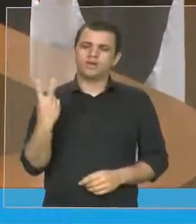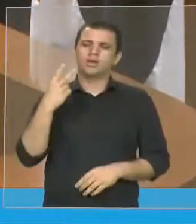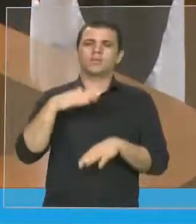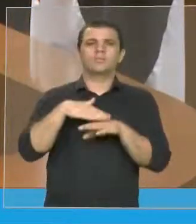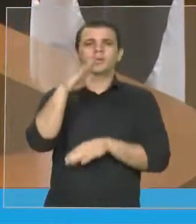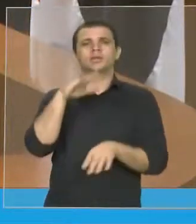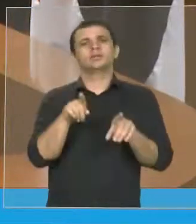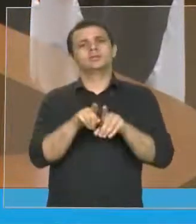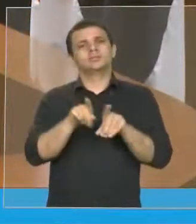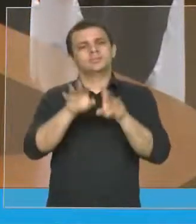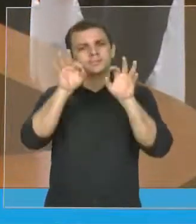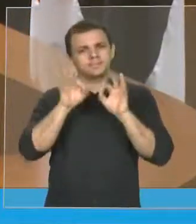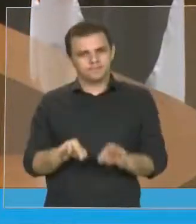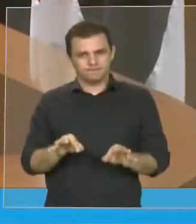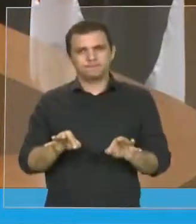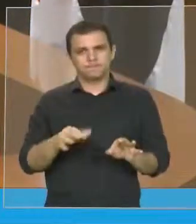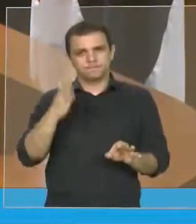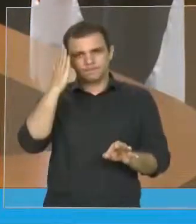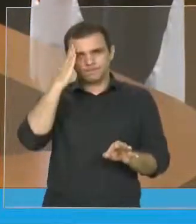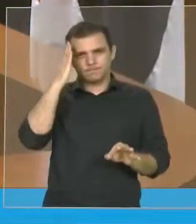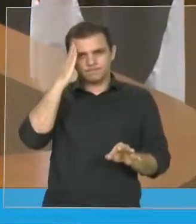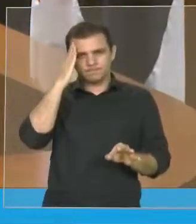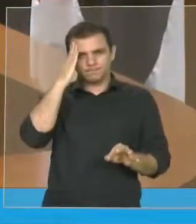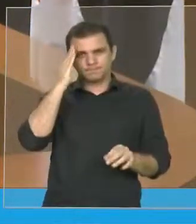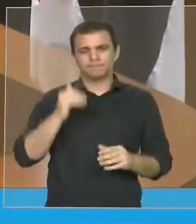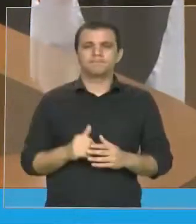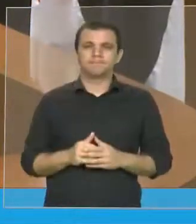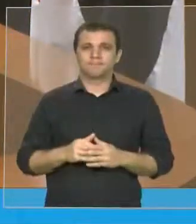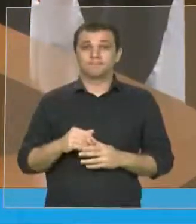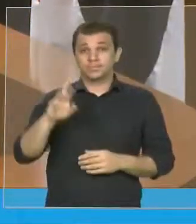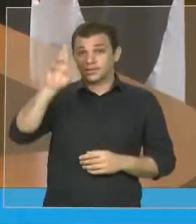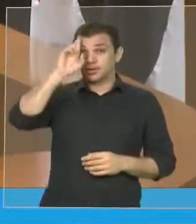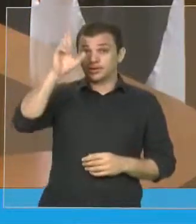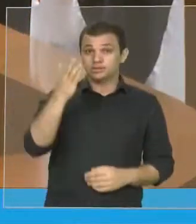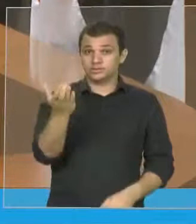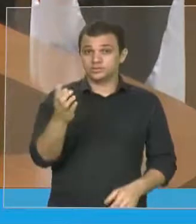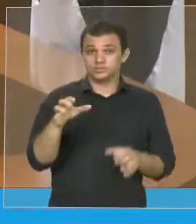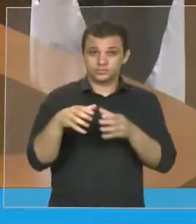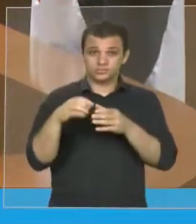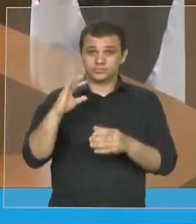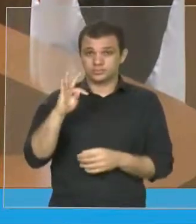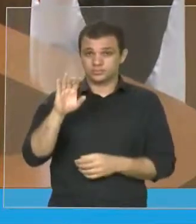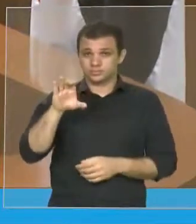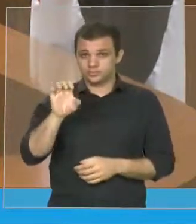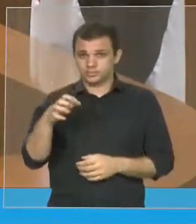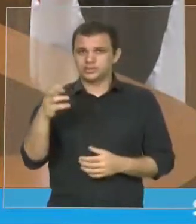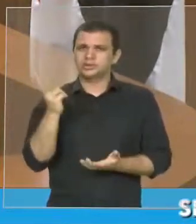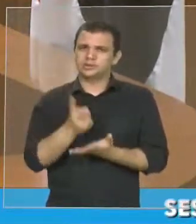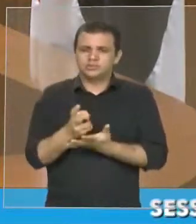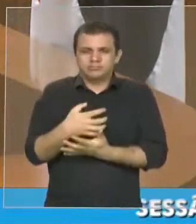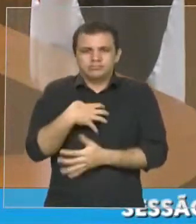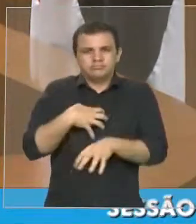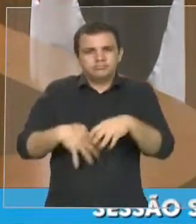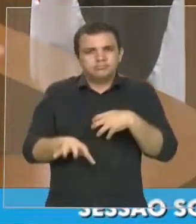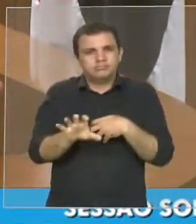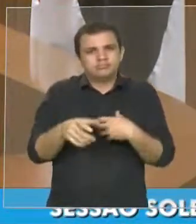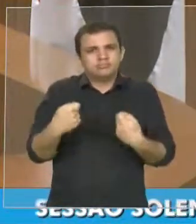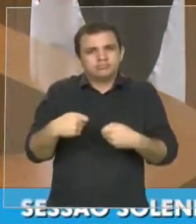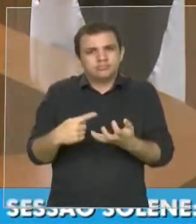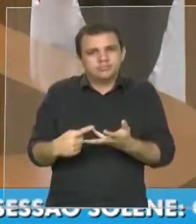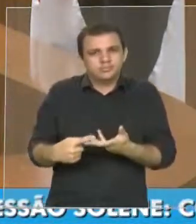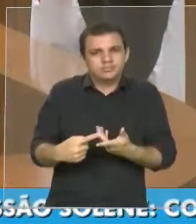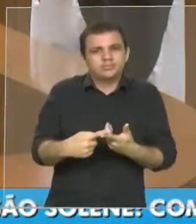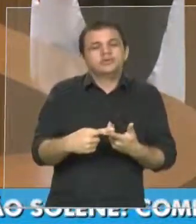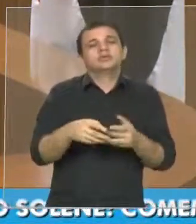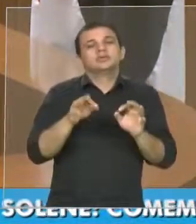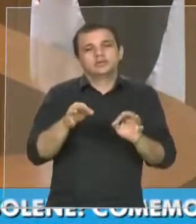tenho certeza que o comando do Tribunal de Contas, que sempre é sensível a essas demandas, certamente assim